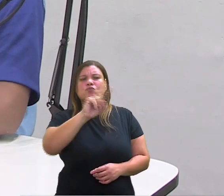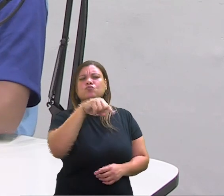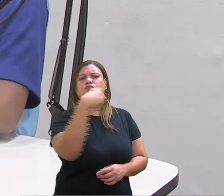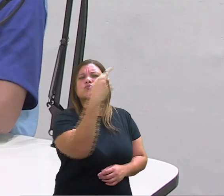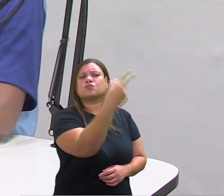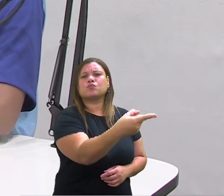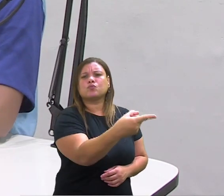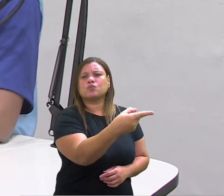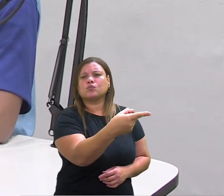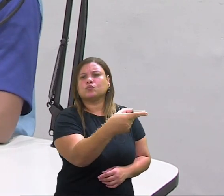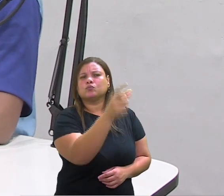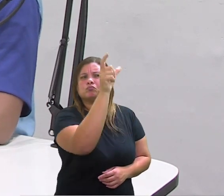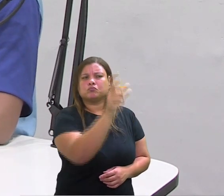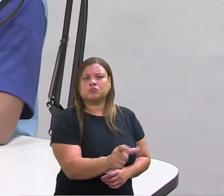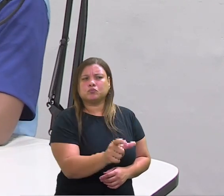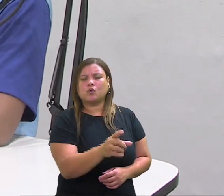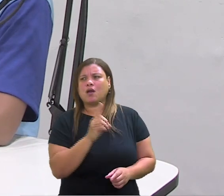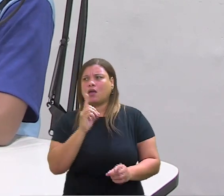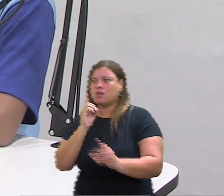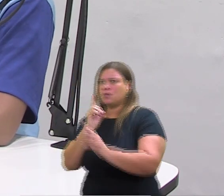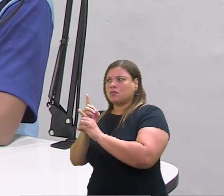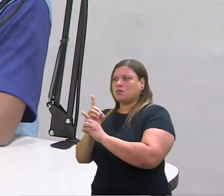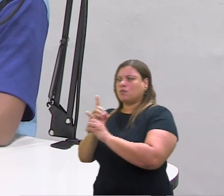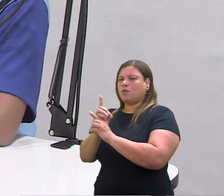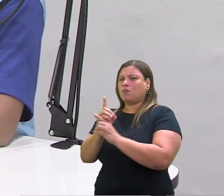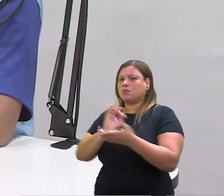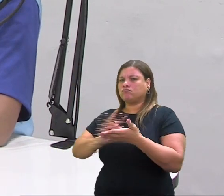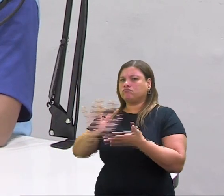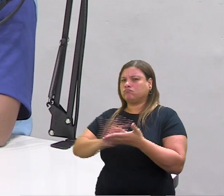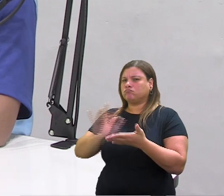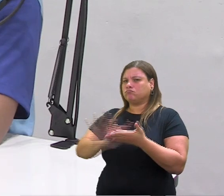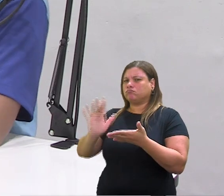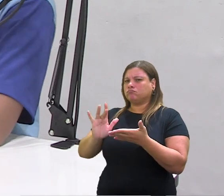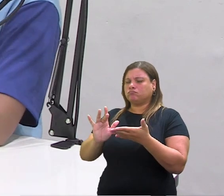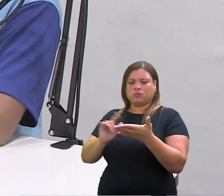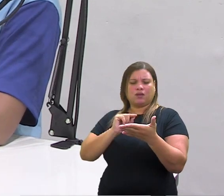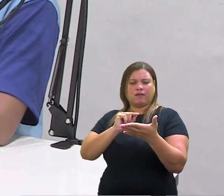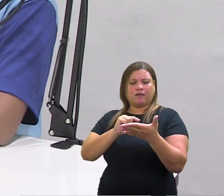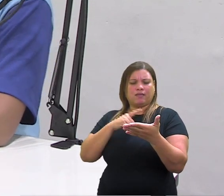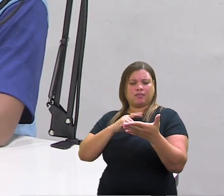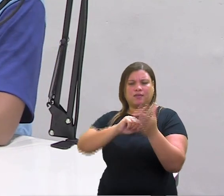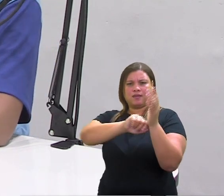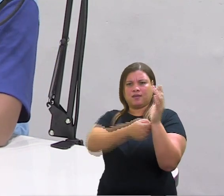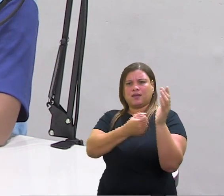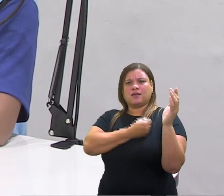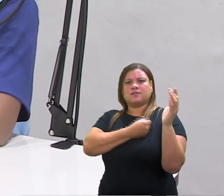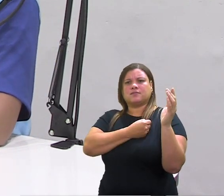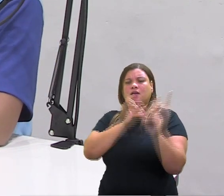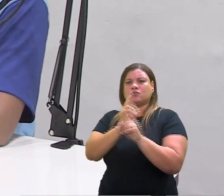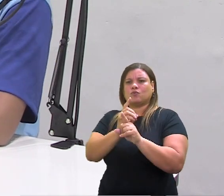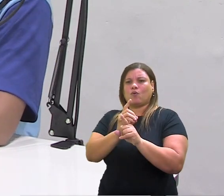ali saindo, limites, né? Saindo do seu limite, saindo da sua